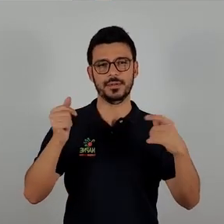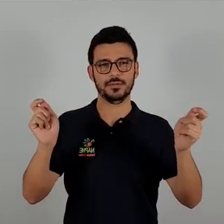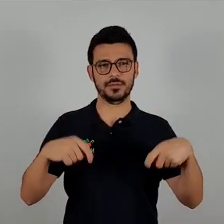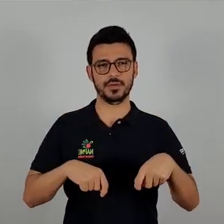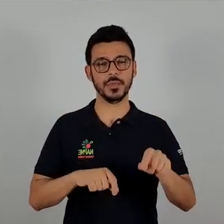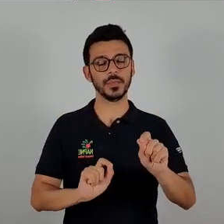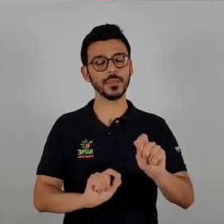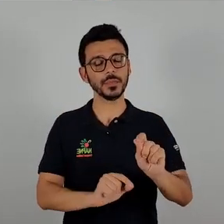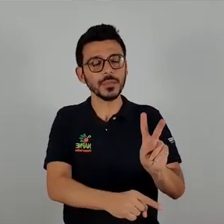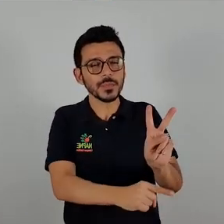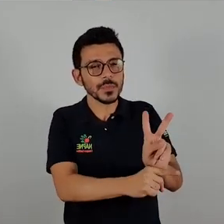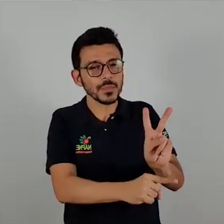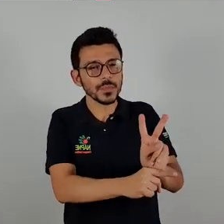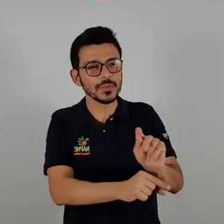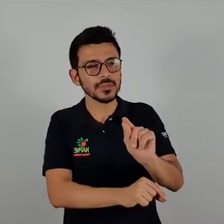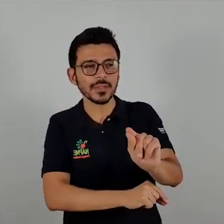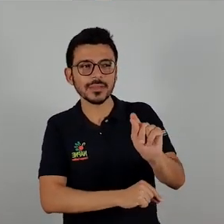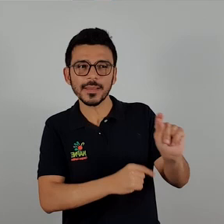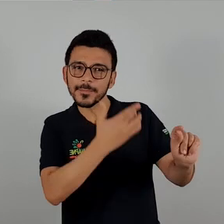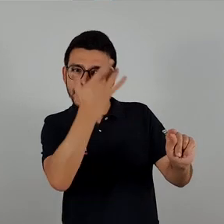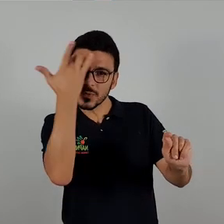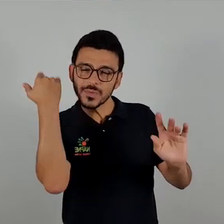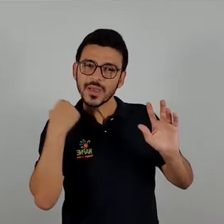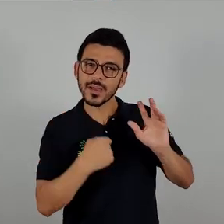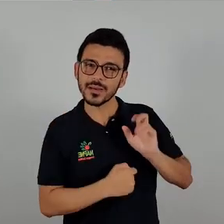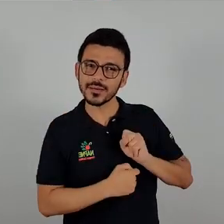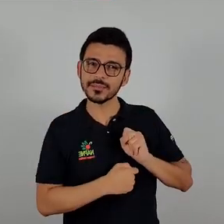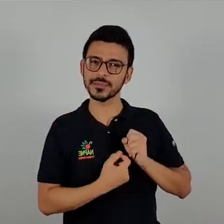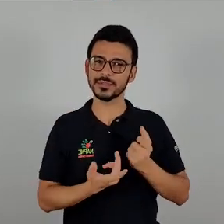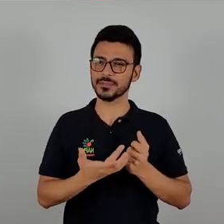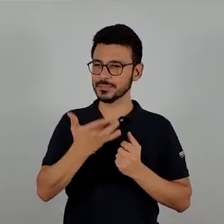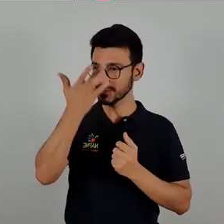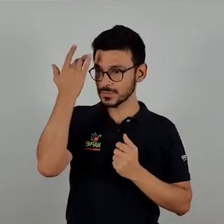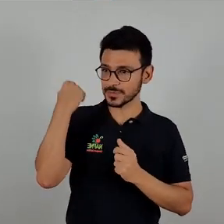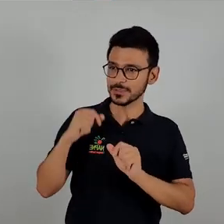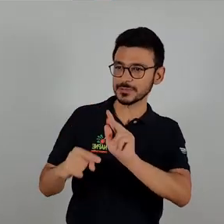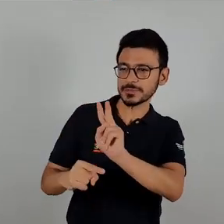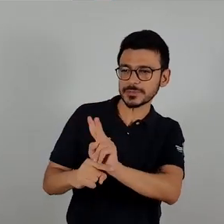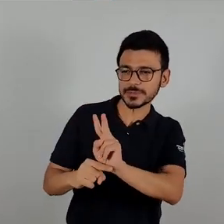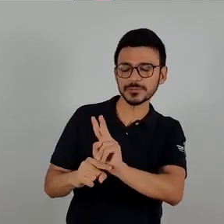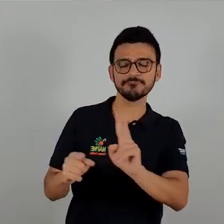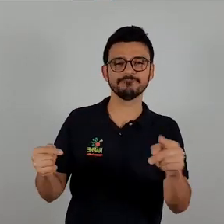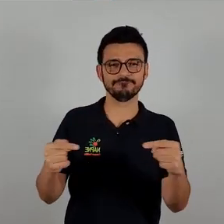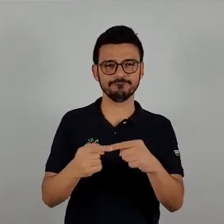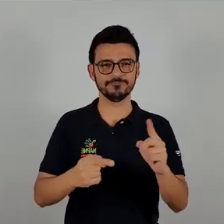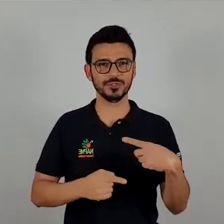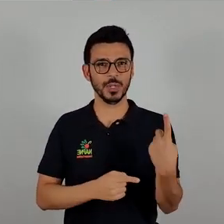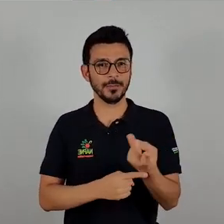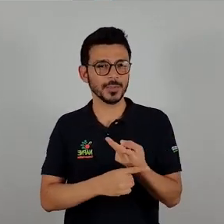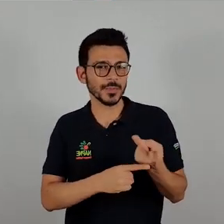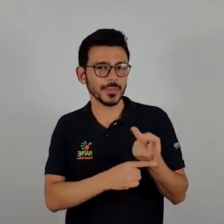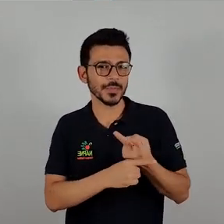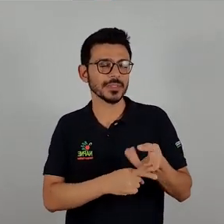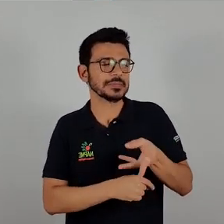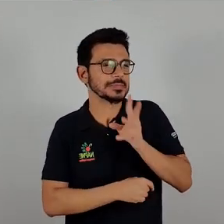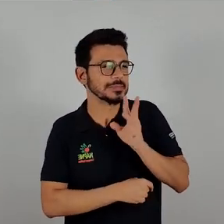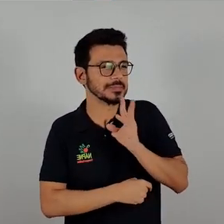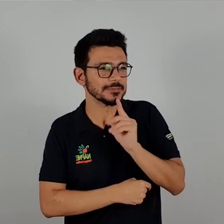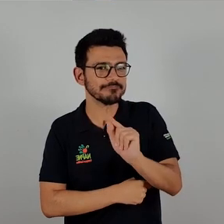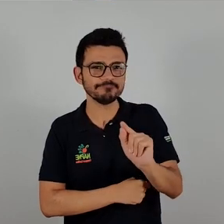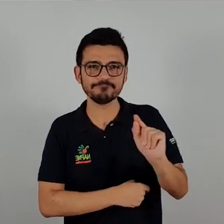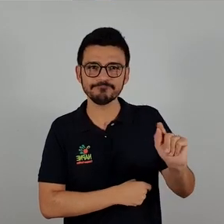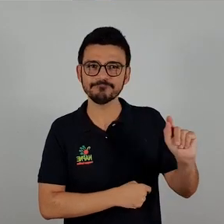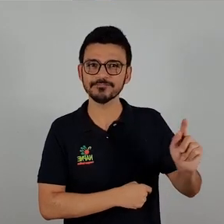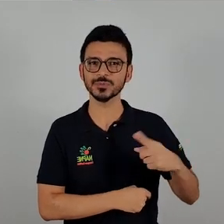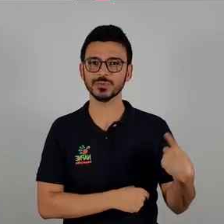isso, eu sou extremamente grato, apaixonado e vivo da medicina chinesa há 18 anos.